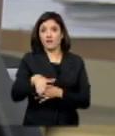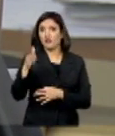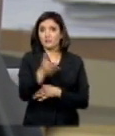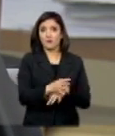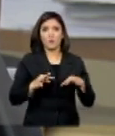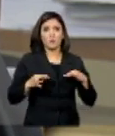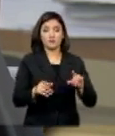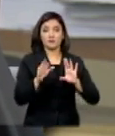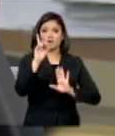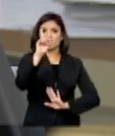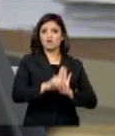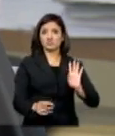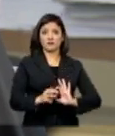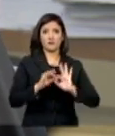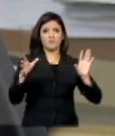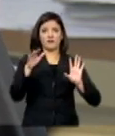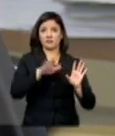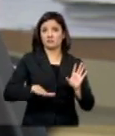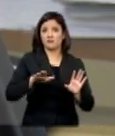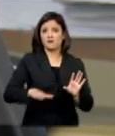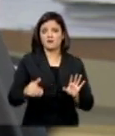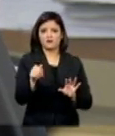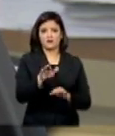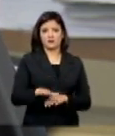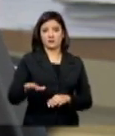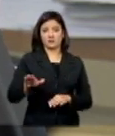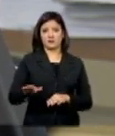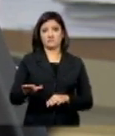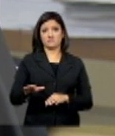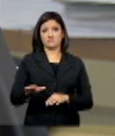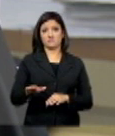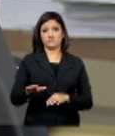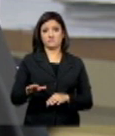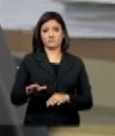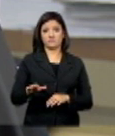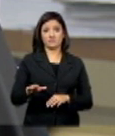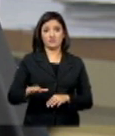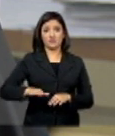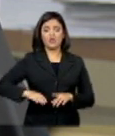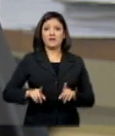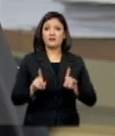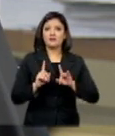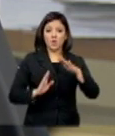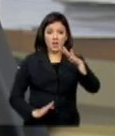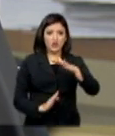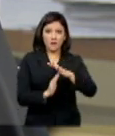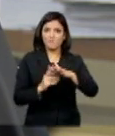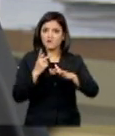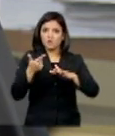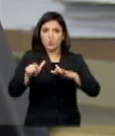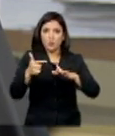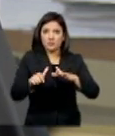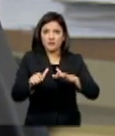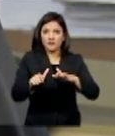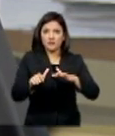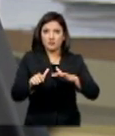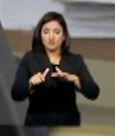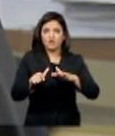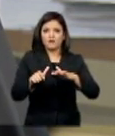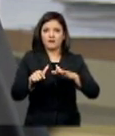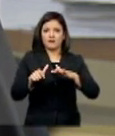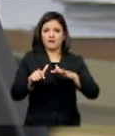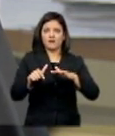de liberdade dos menores o núcleo essencial indo além dos limites imanentes ou limites dos limites